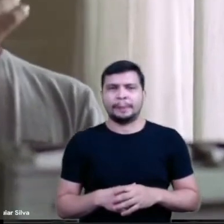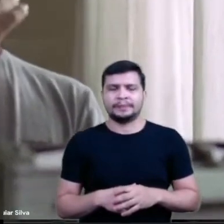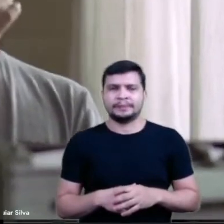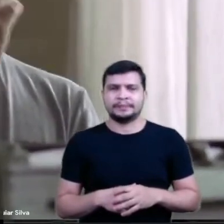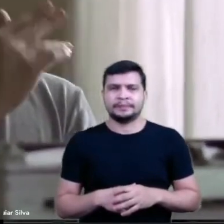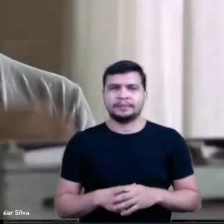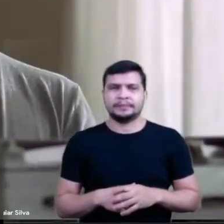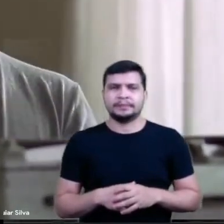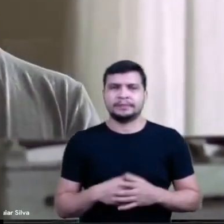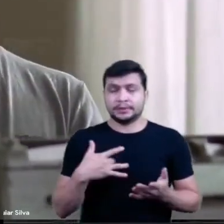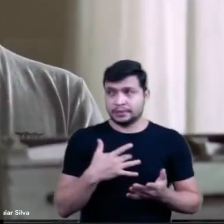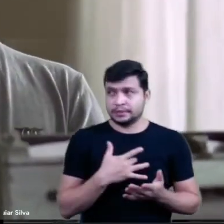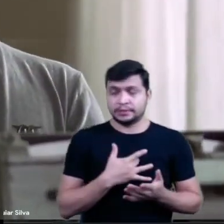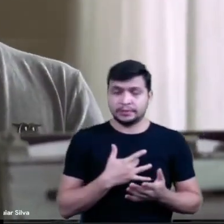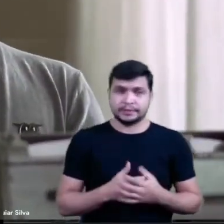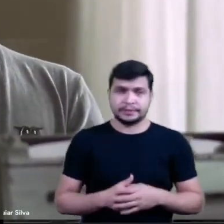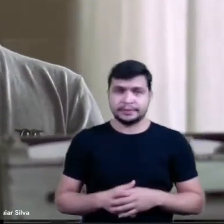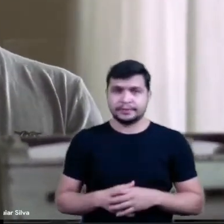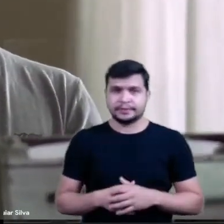Saúde. Obrigado.